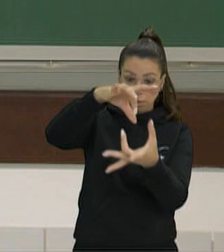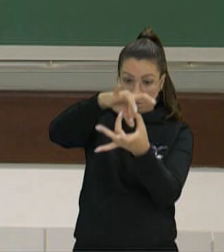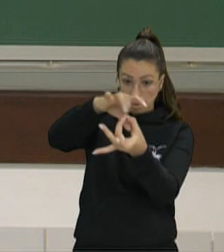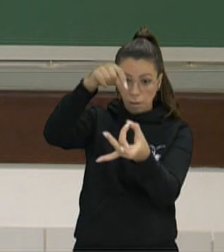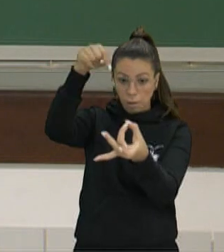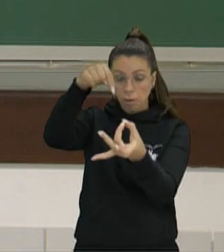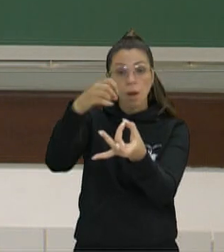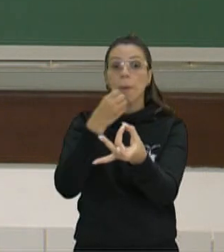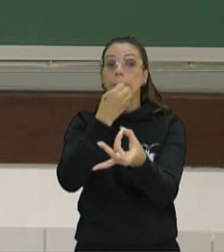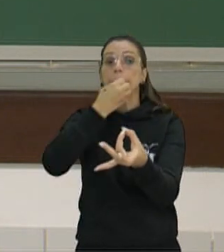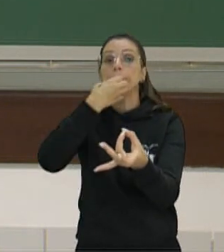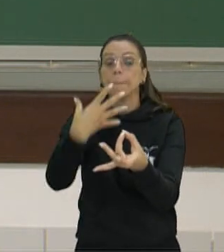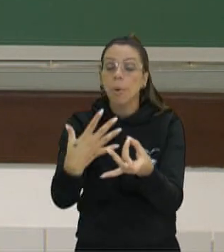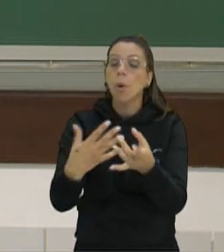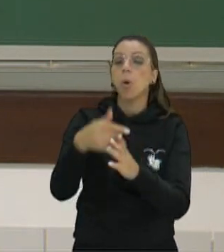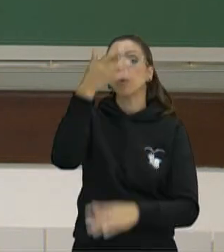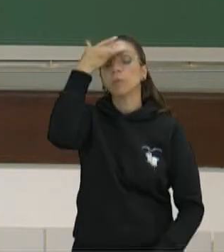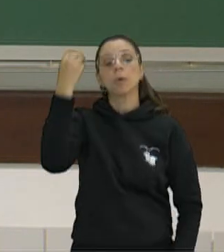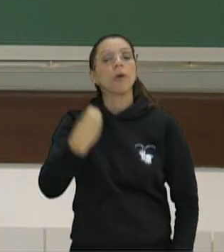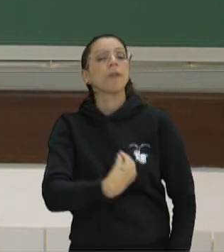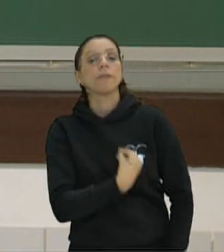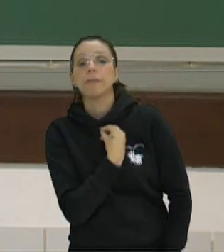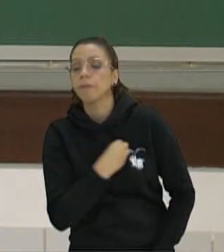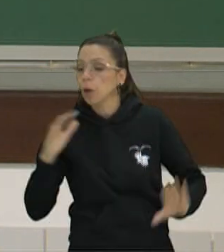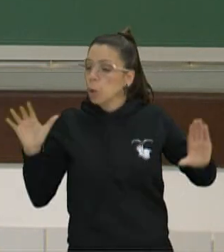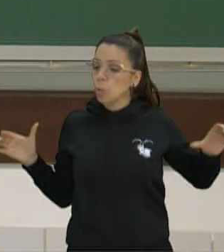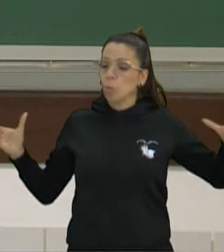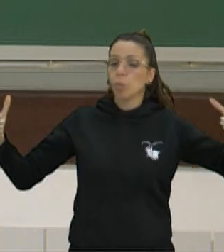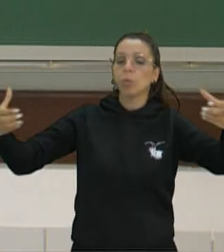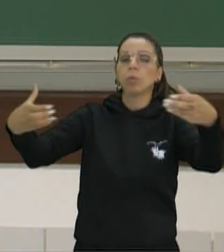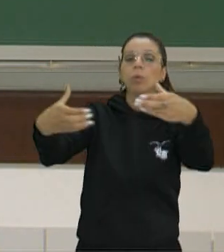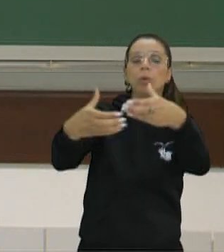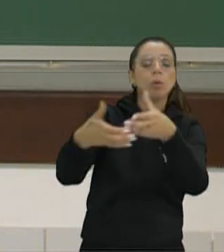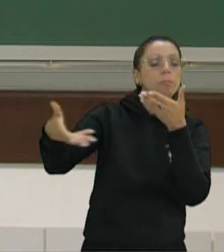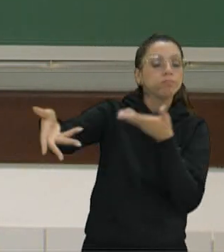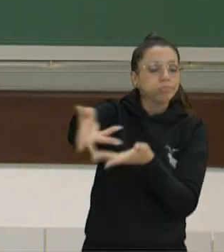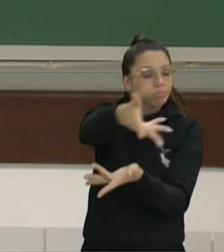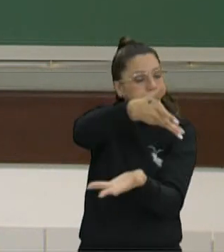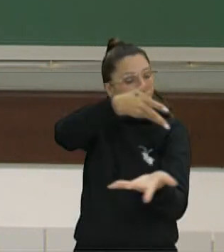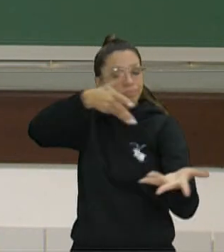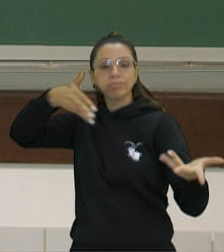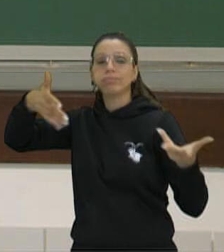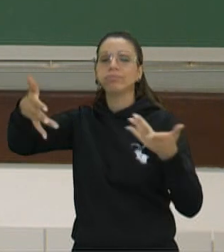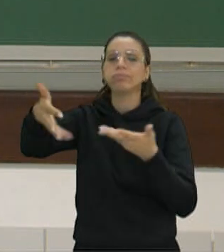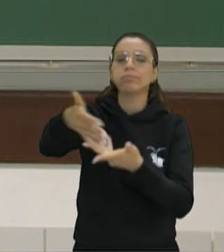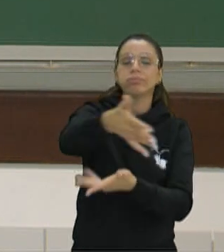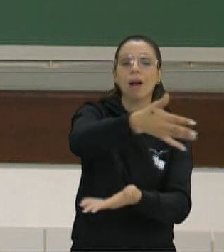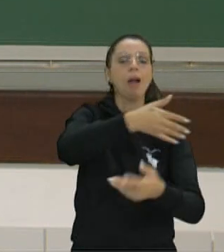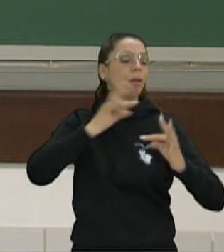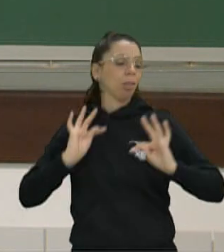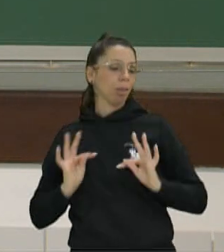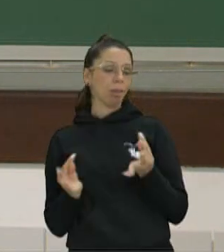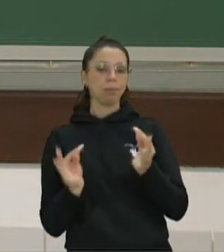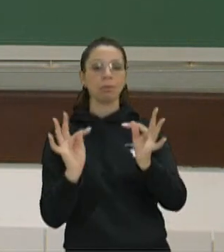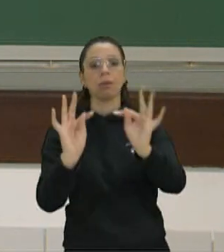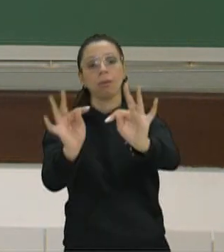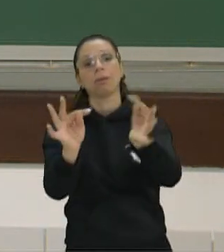muito eficaz e todos viveriam em uma grande aldeia com cidadania global, uma aldeia